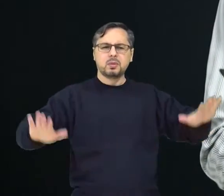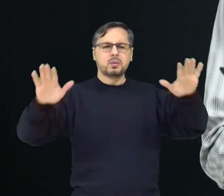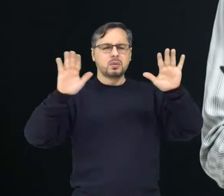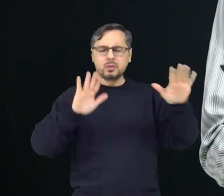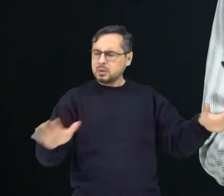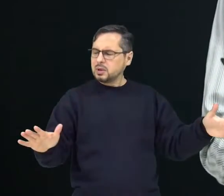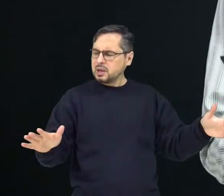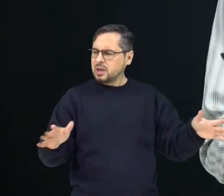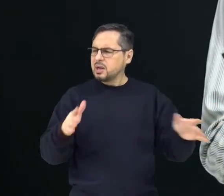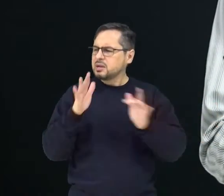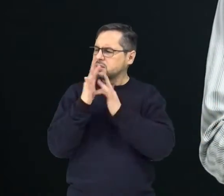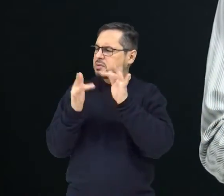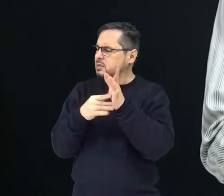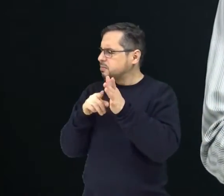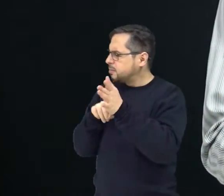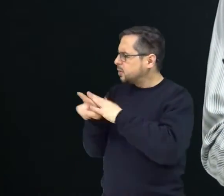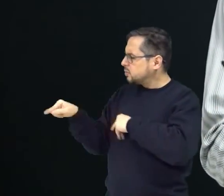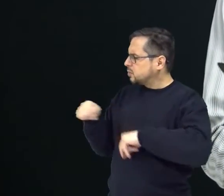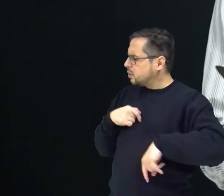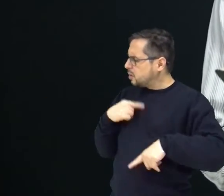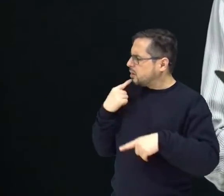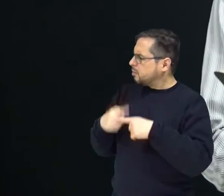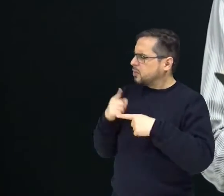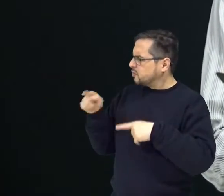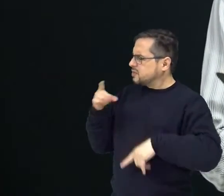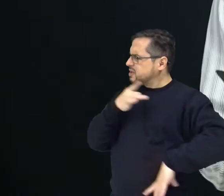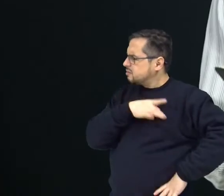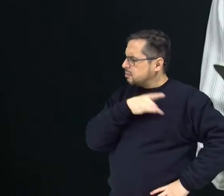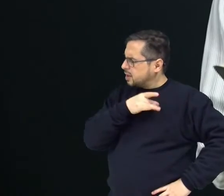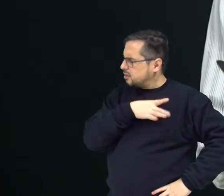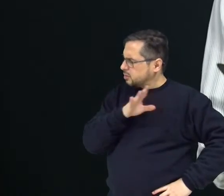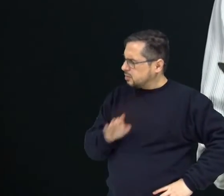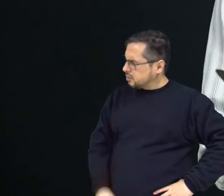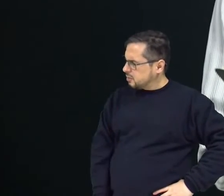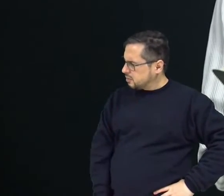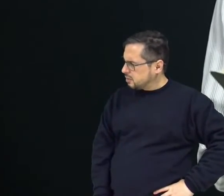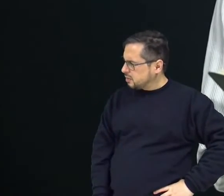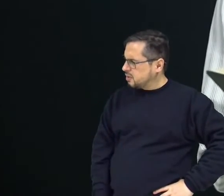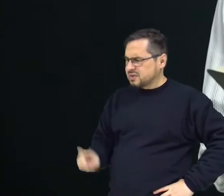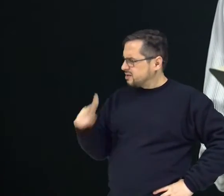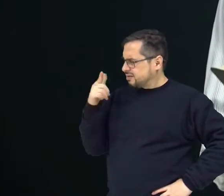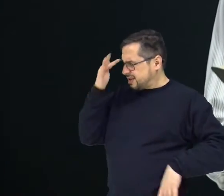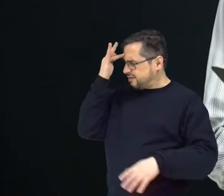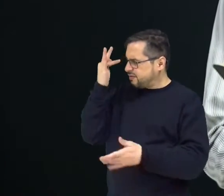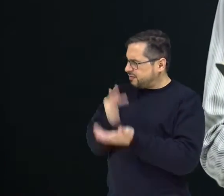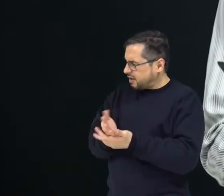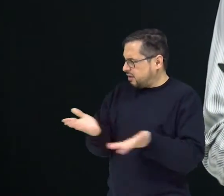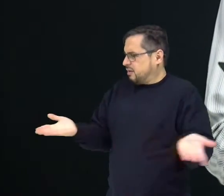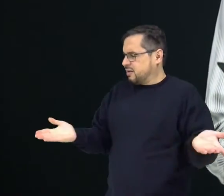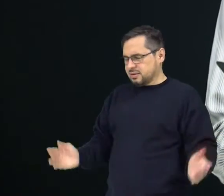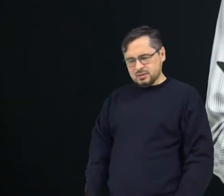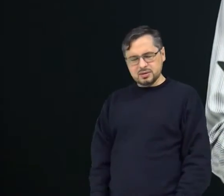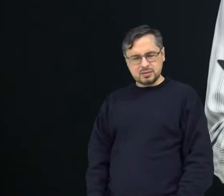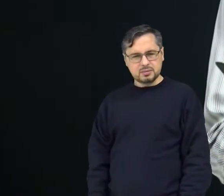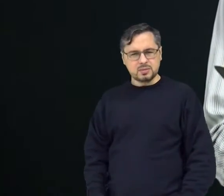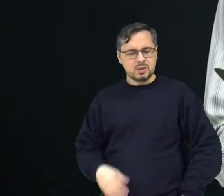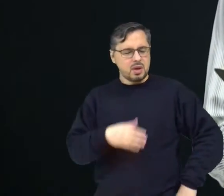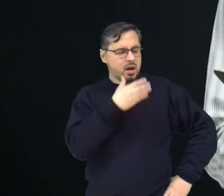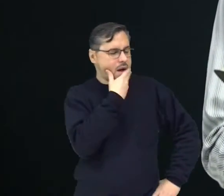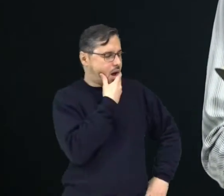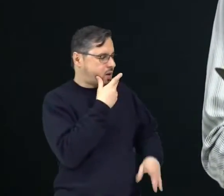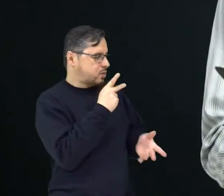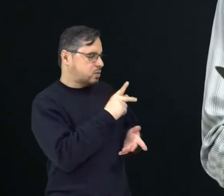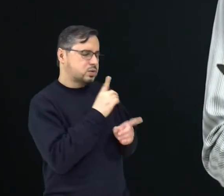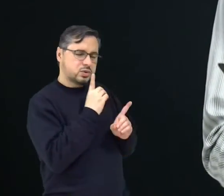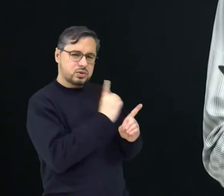perguntou: Por que estáis tão amedrontados? Ainda não tendes fé? Eles ficaram